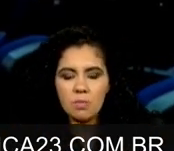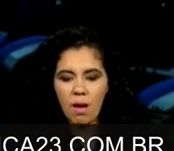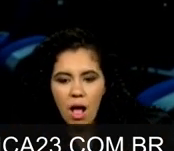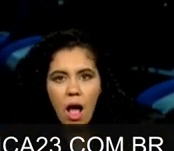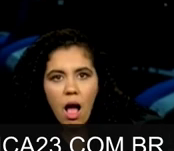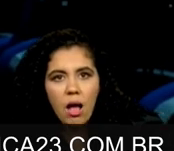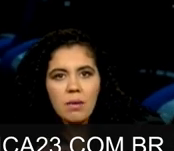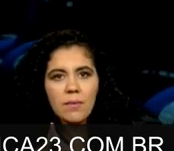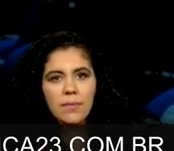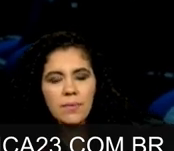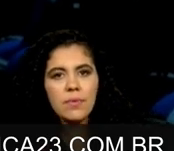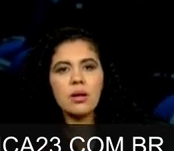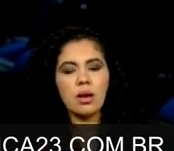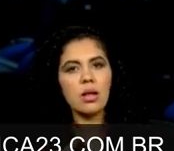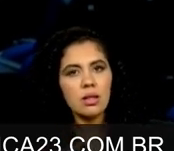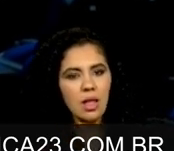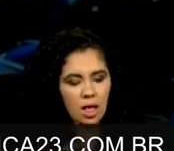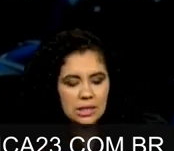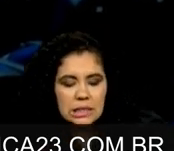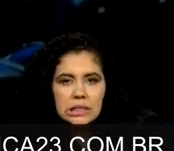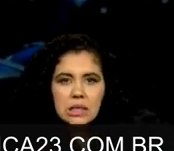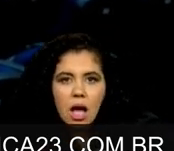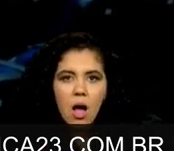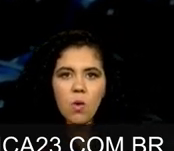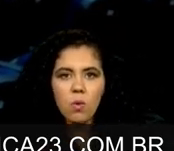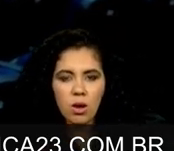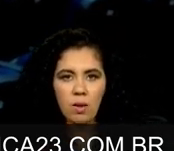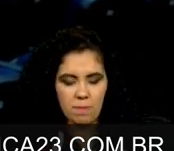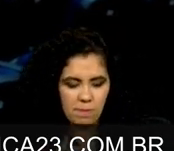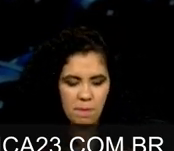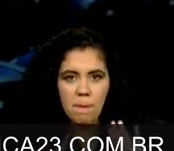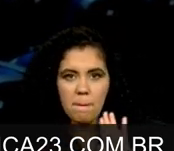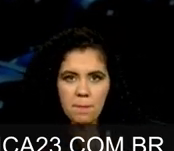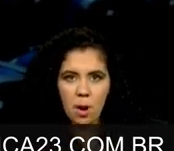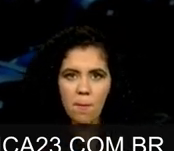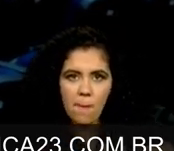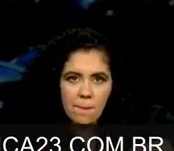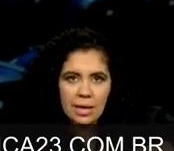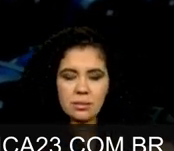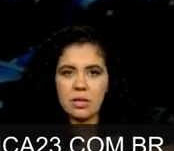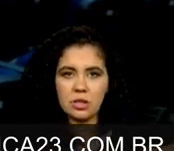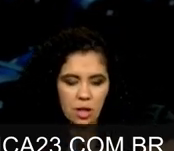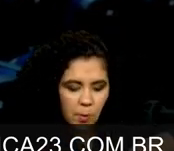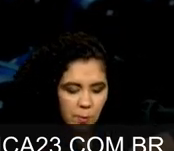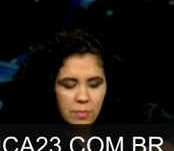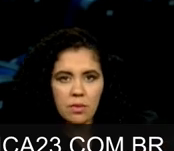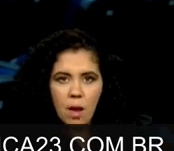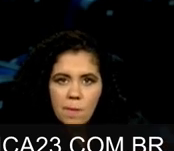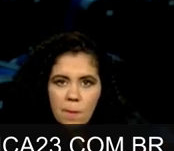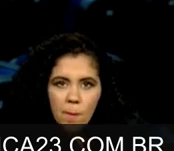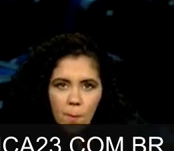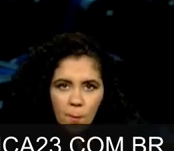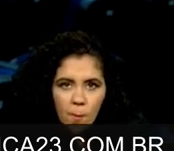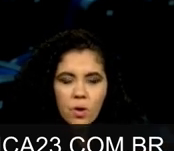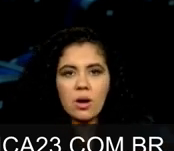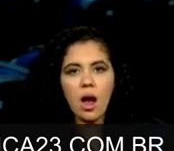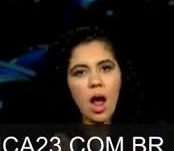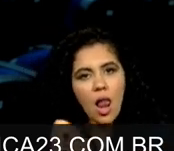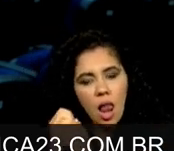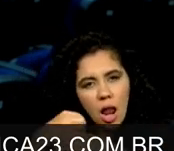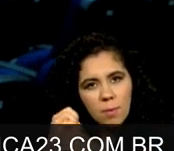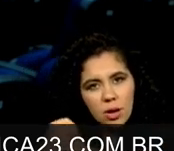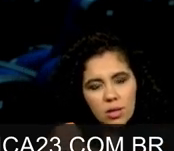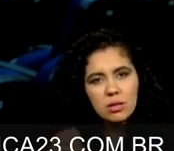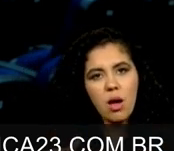de reeducação da célula, né? Então a gente coleta as células do paciente e em laboratório a gente vai fazer uma modificação genética